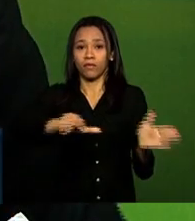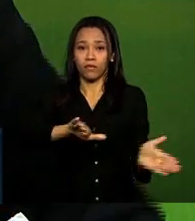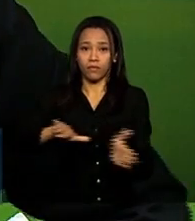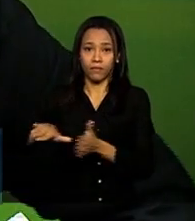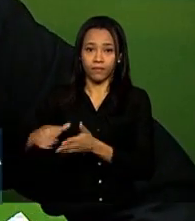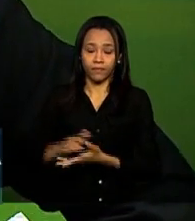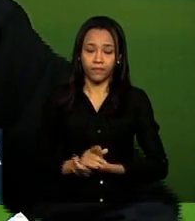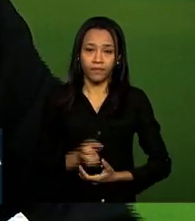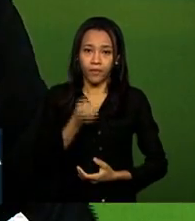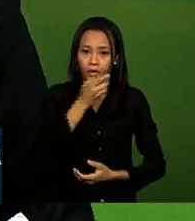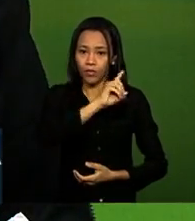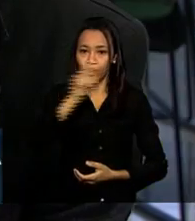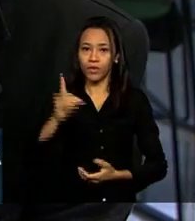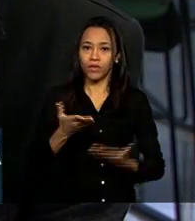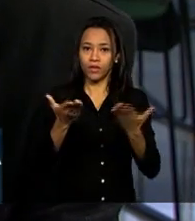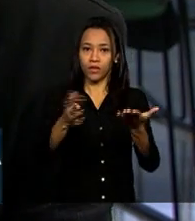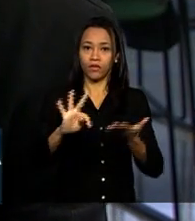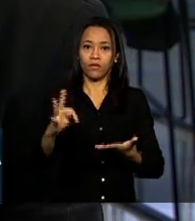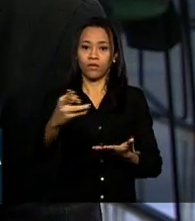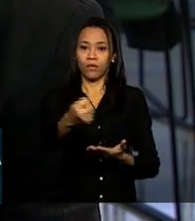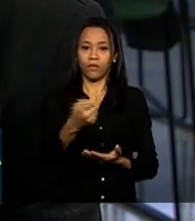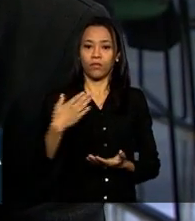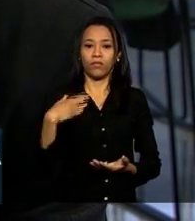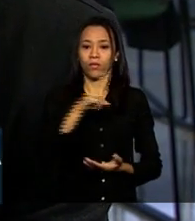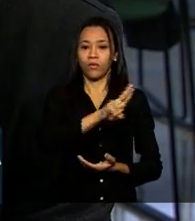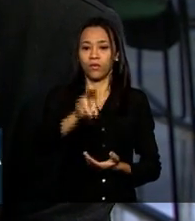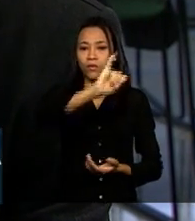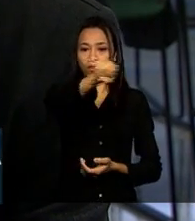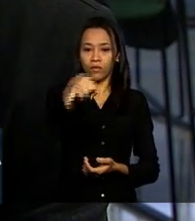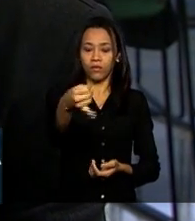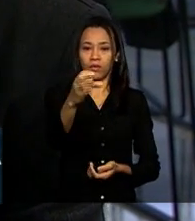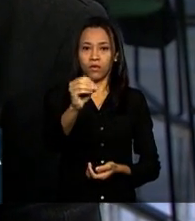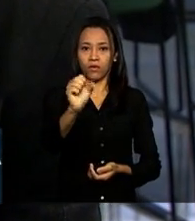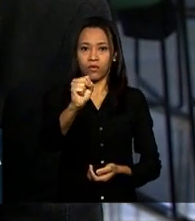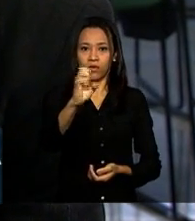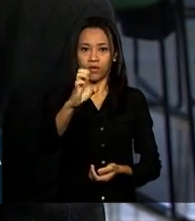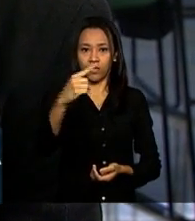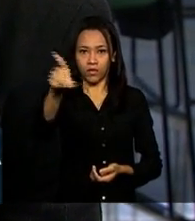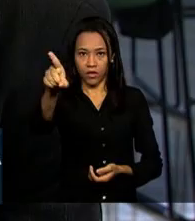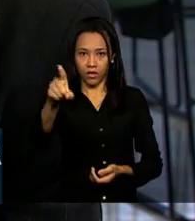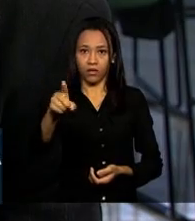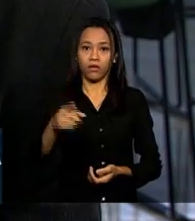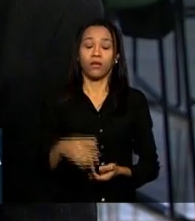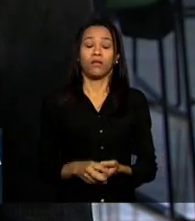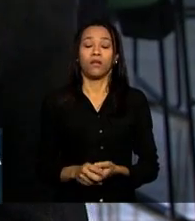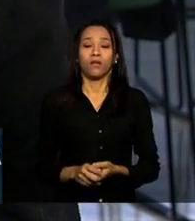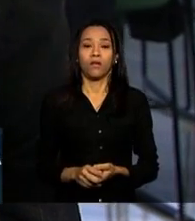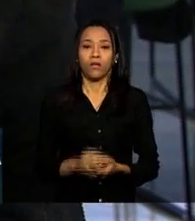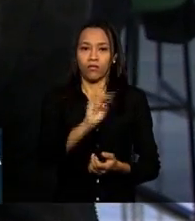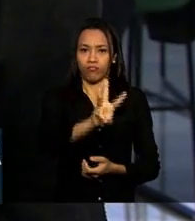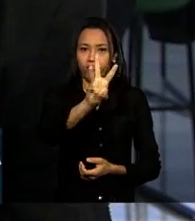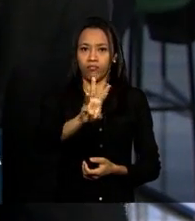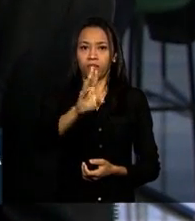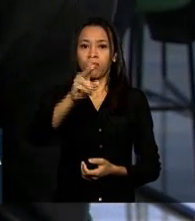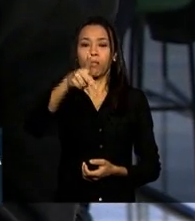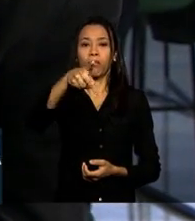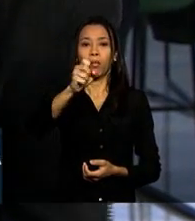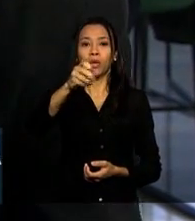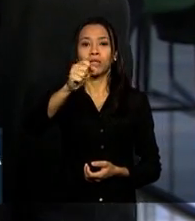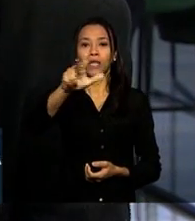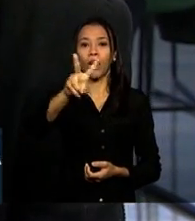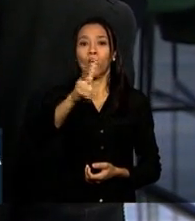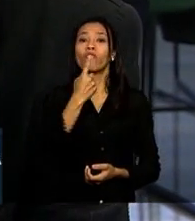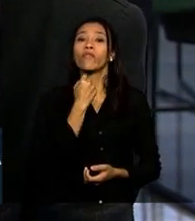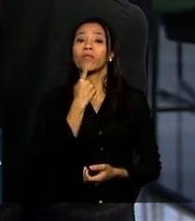Ministro Bom dia a todos os presentes eh José Reinaldo Bom dia eh José Reinaldo do Portal Vermelho eh vou mudar um